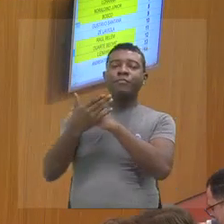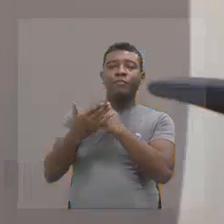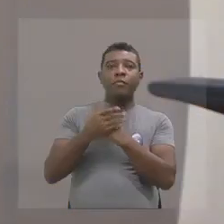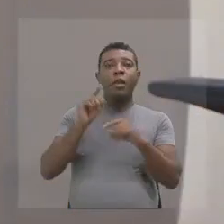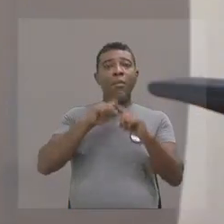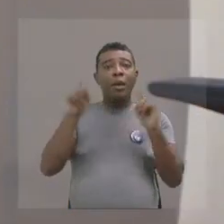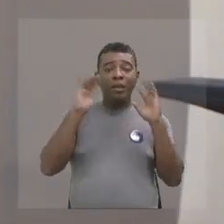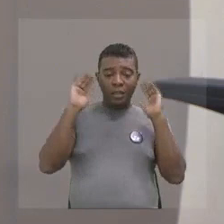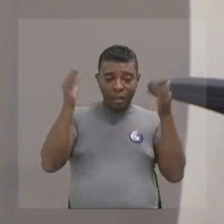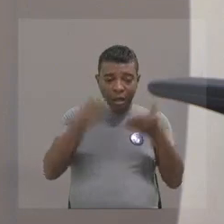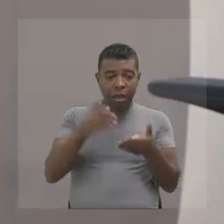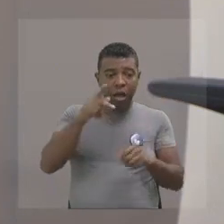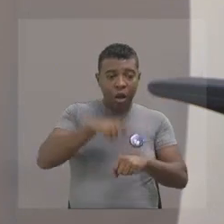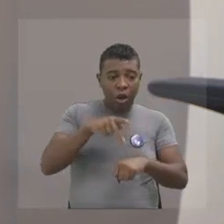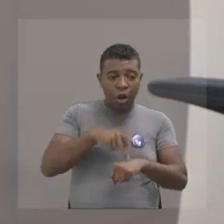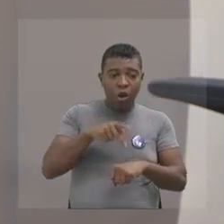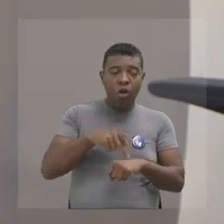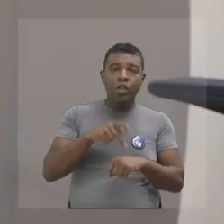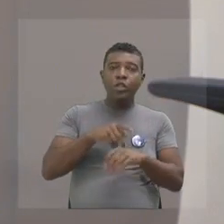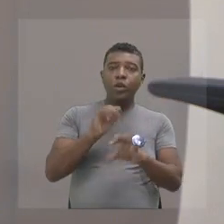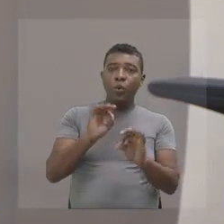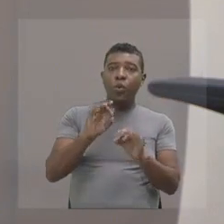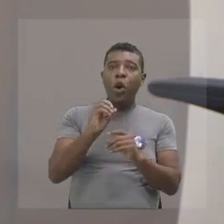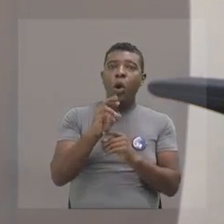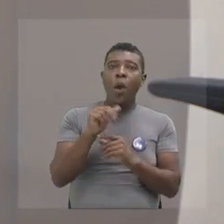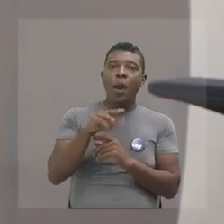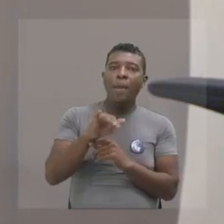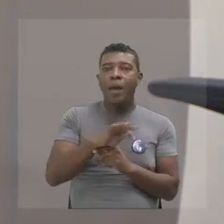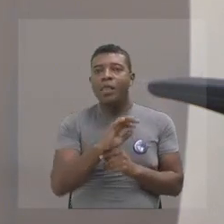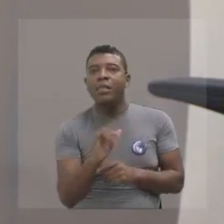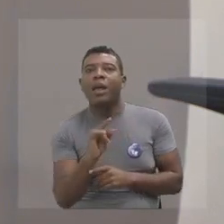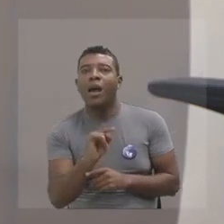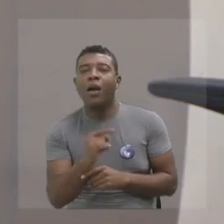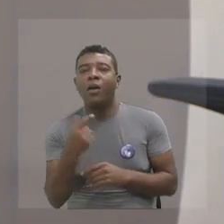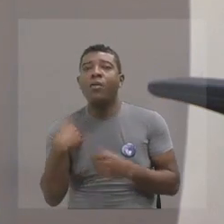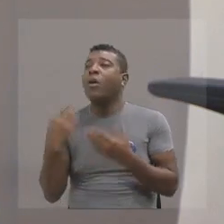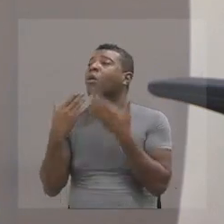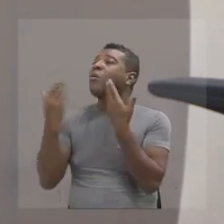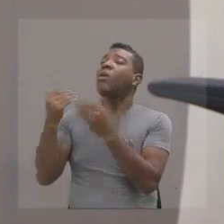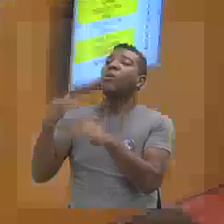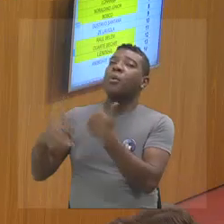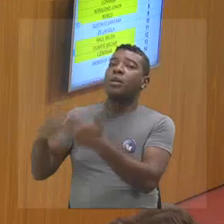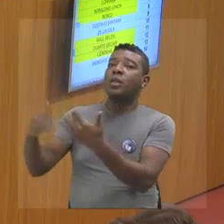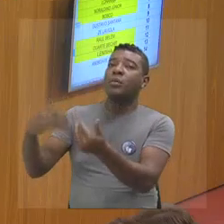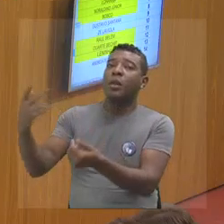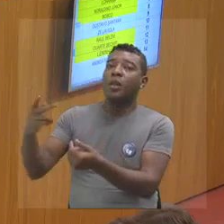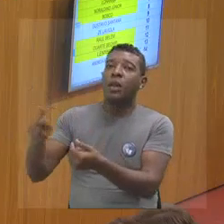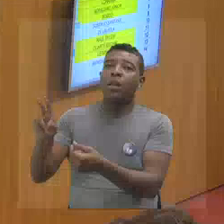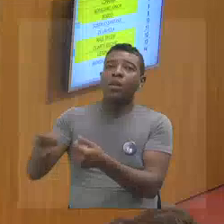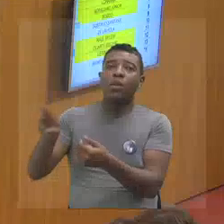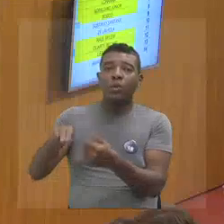relacionamentos vou também é pedir para ele formação de quais são os procedimentos que ele utiliza obrigada